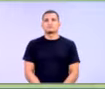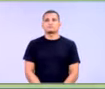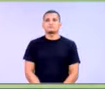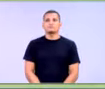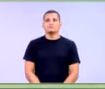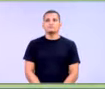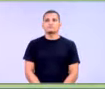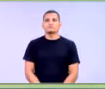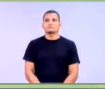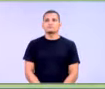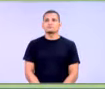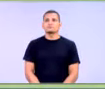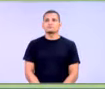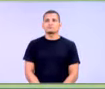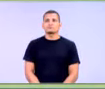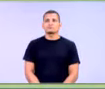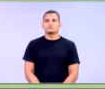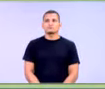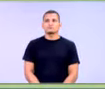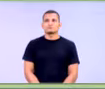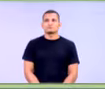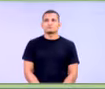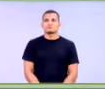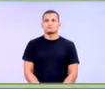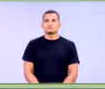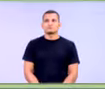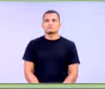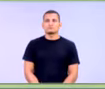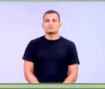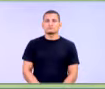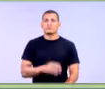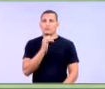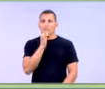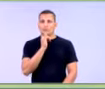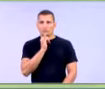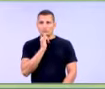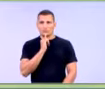Aqui já falamos, né, só retomando rapidinho, aqui um exemplo